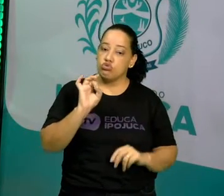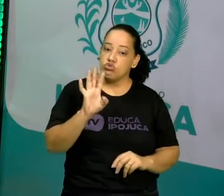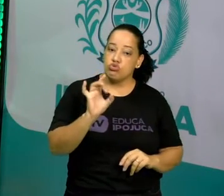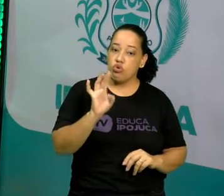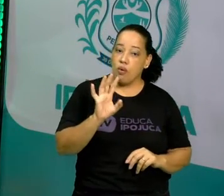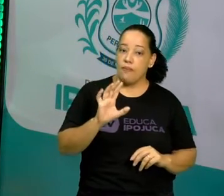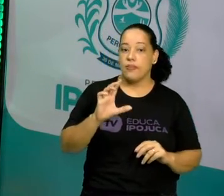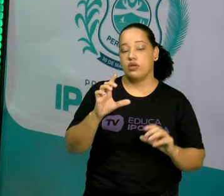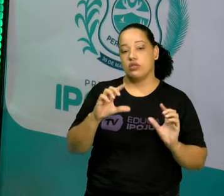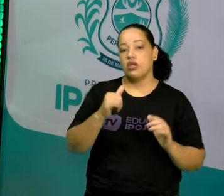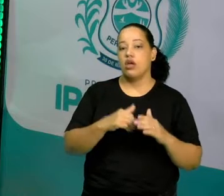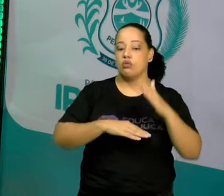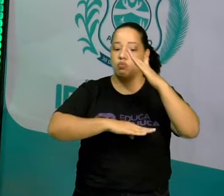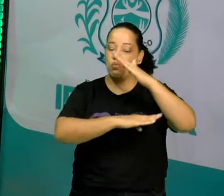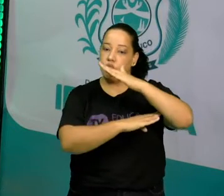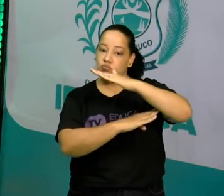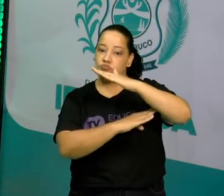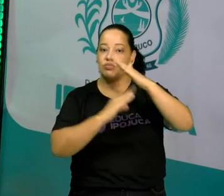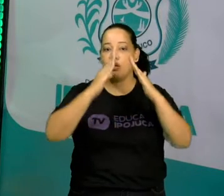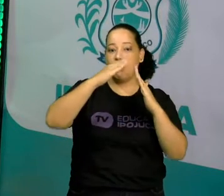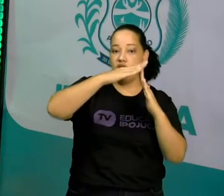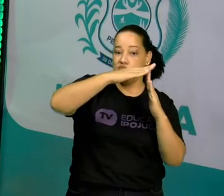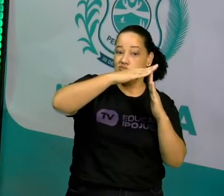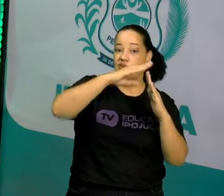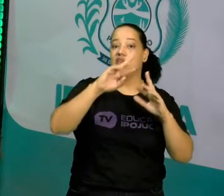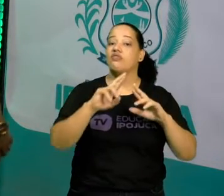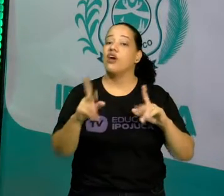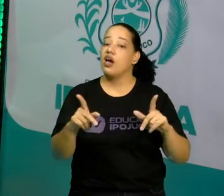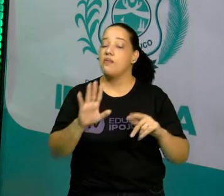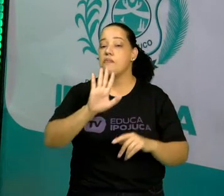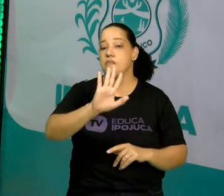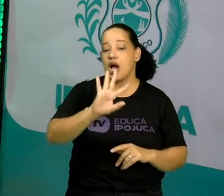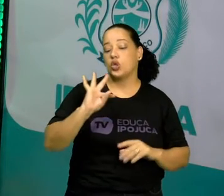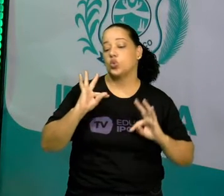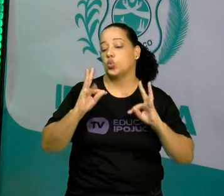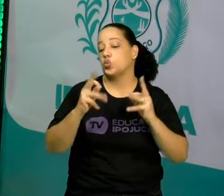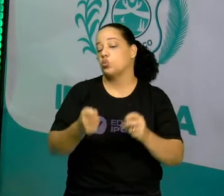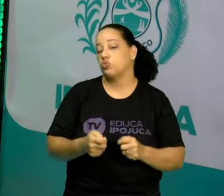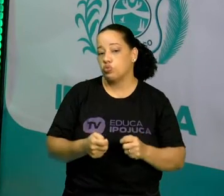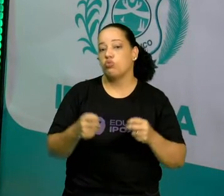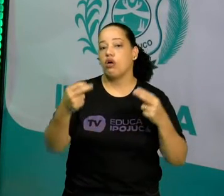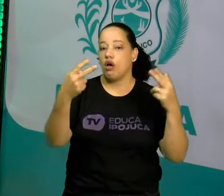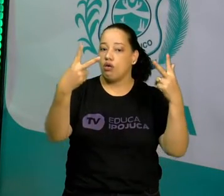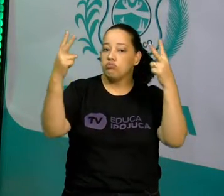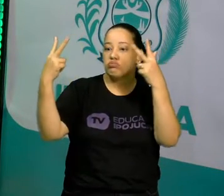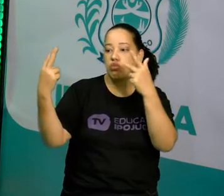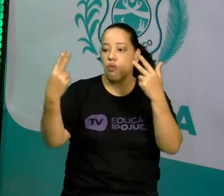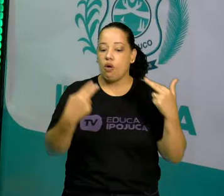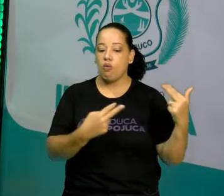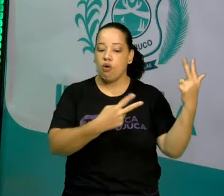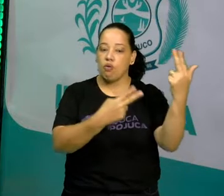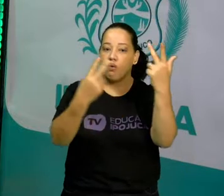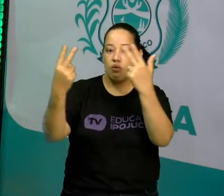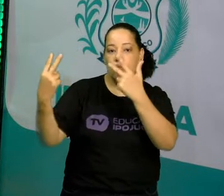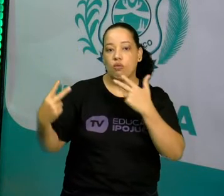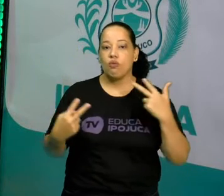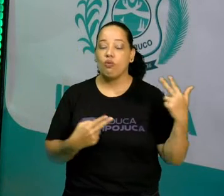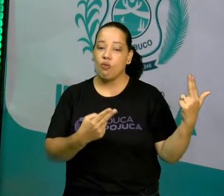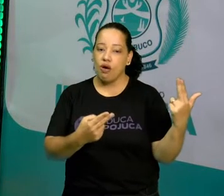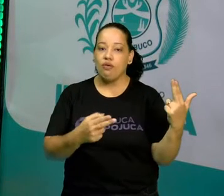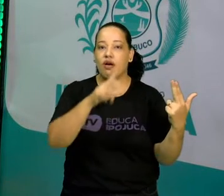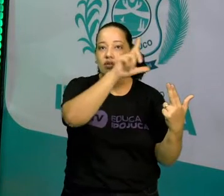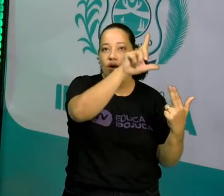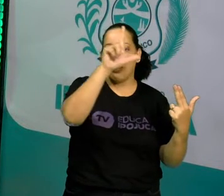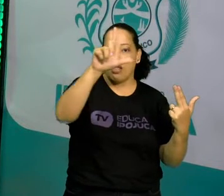diferentes. Mas todos os lados têm a mesma medida. Deu para entender o lado LLL? Vamos ao